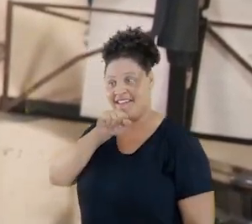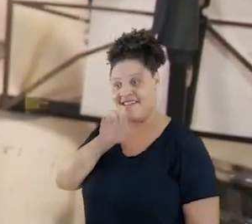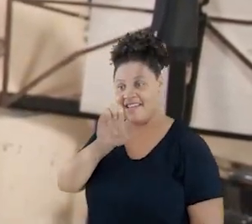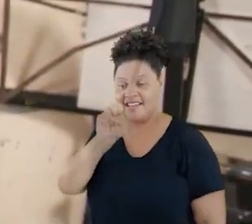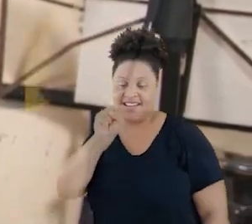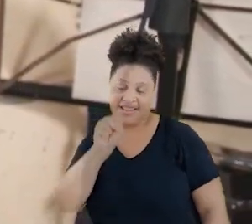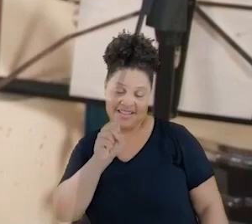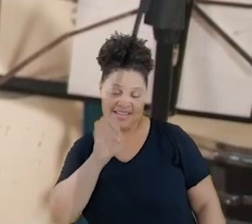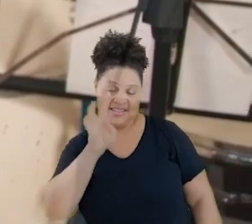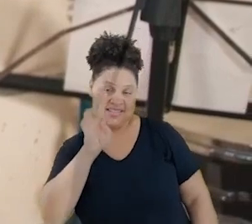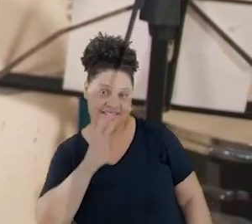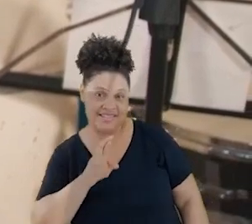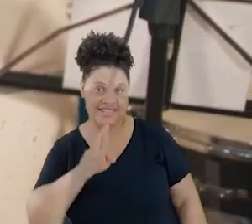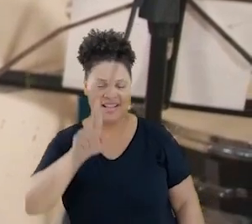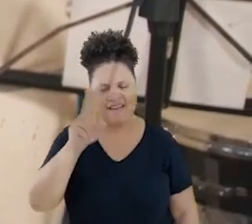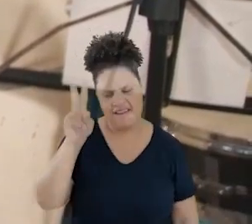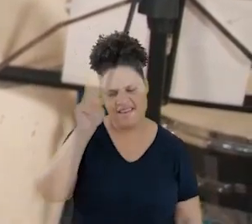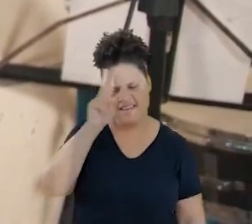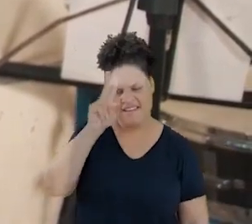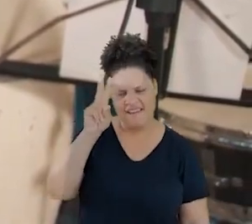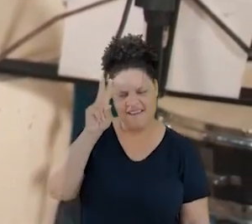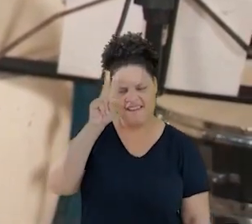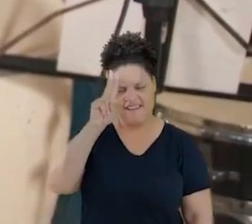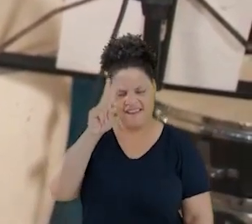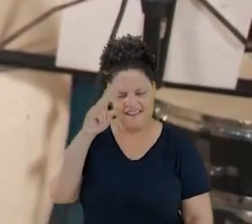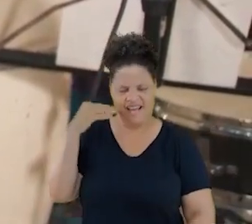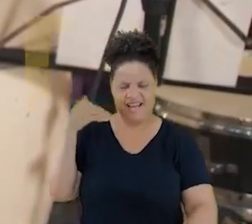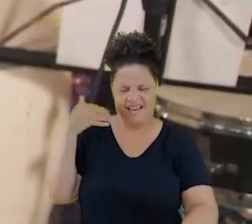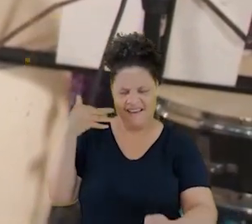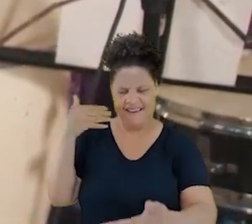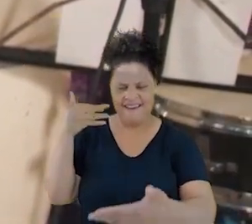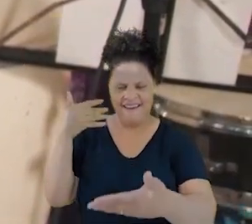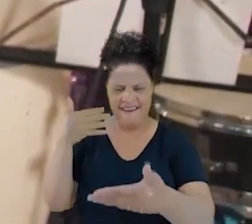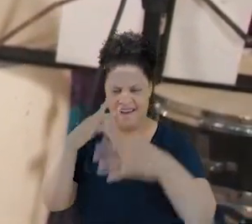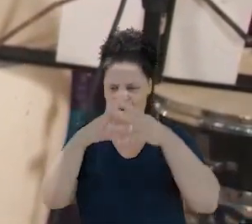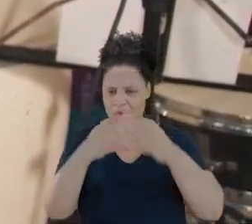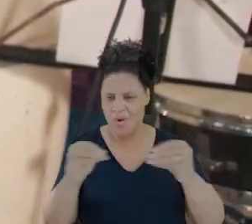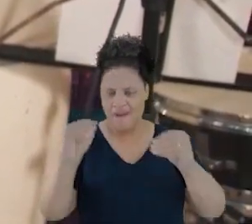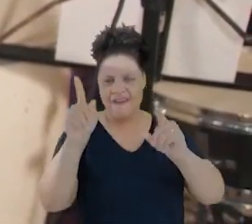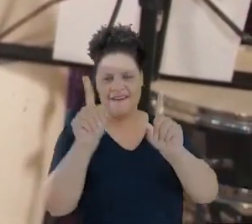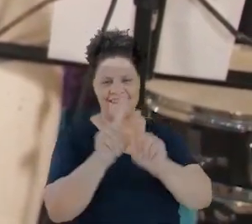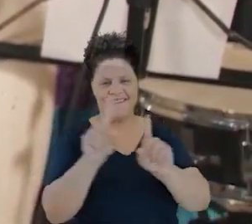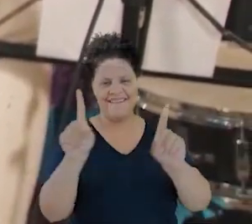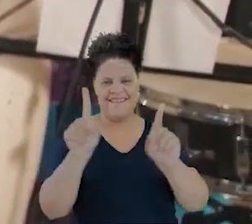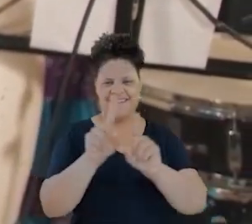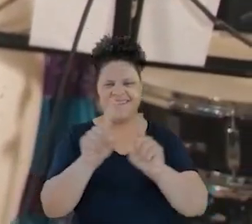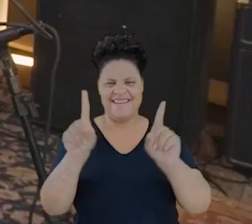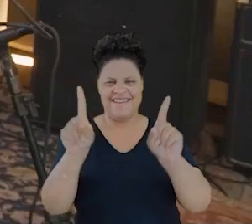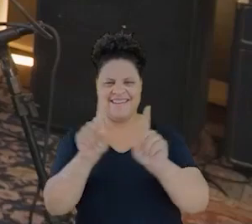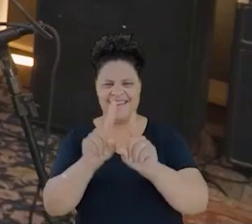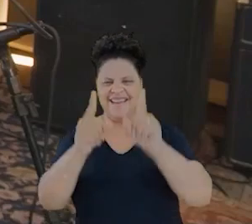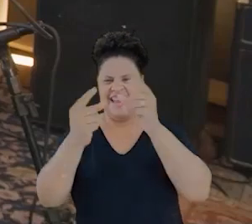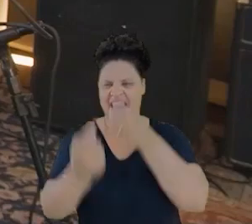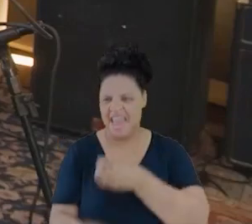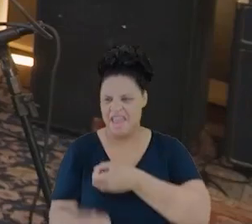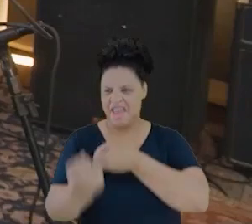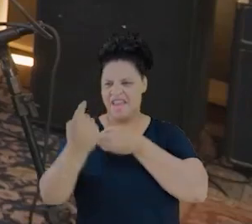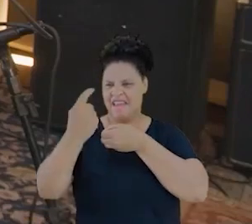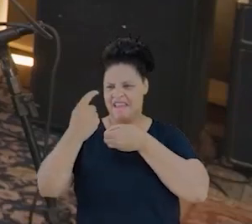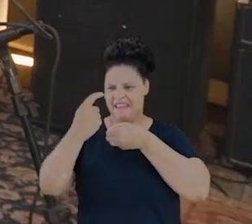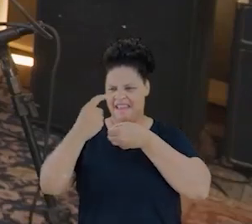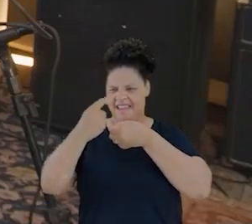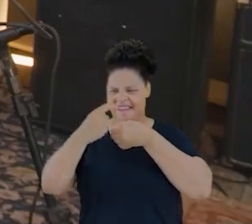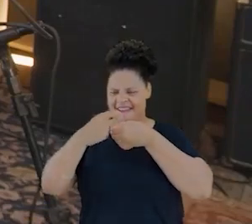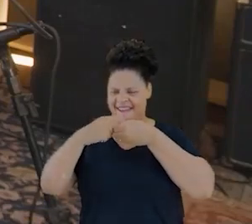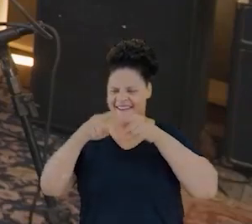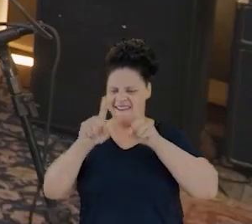milho pra comer, uma história que não pode se perder. Eu não vou mais recuar. Eu não vou mais recuar.